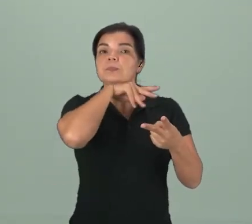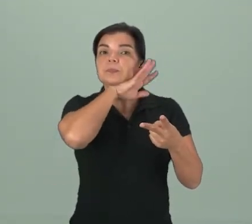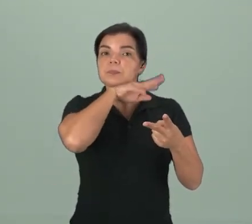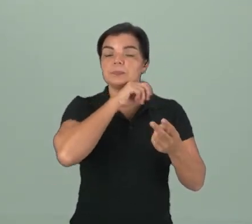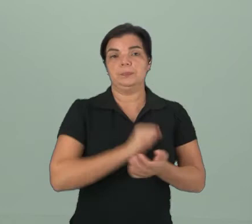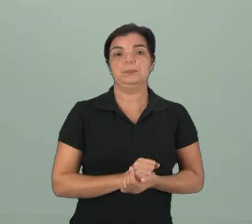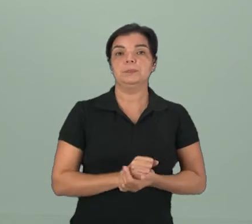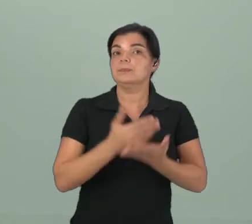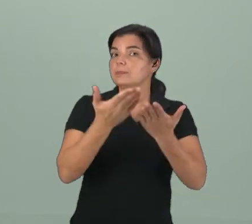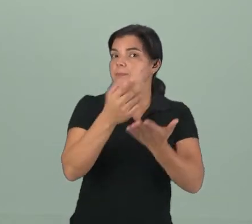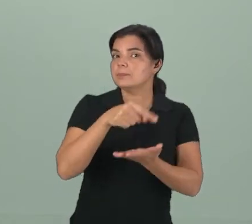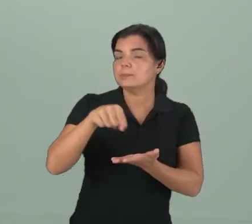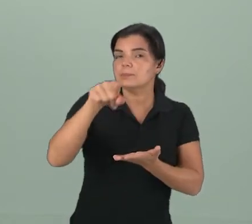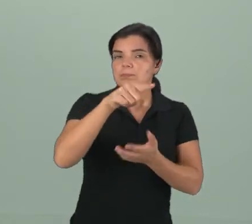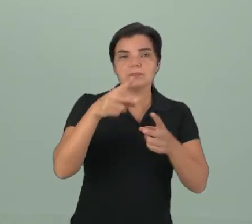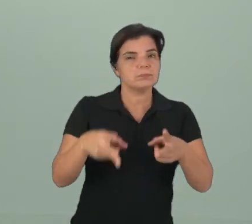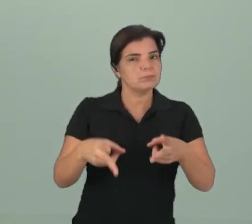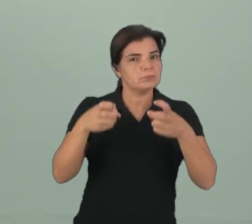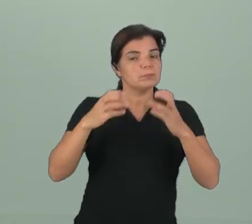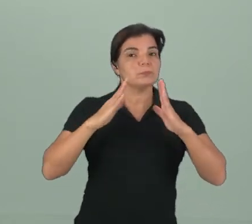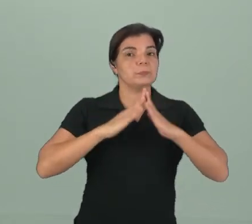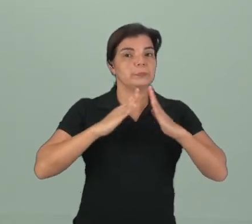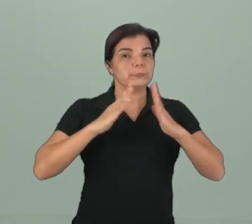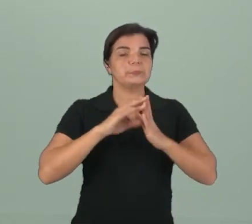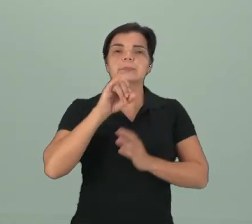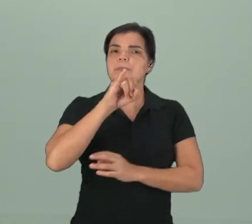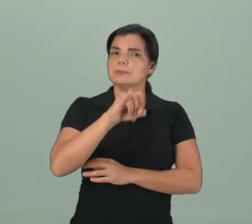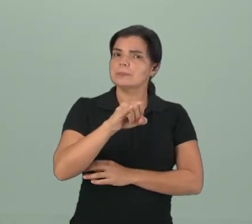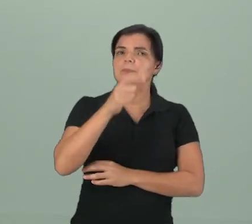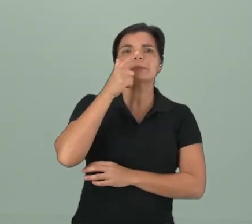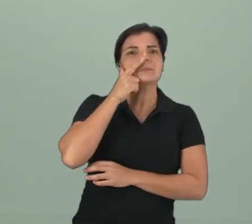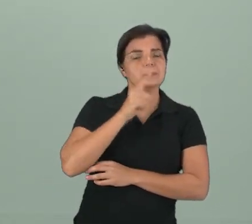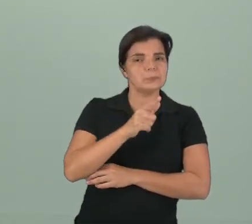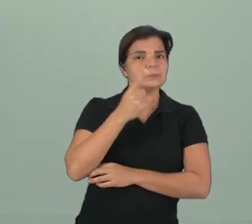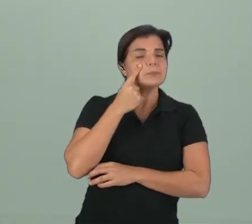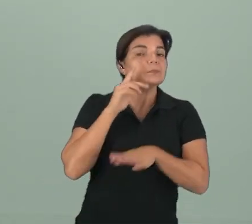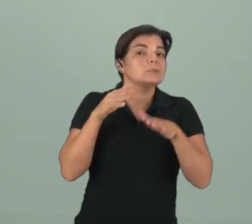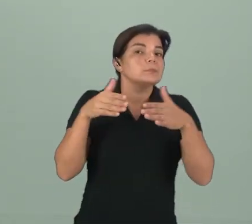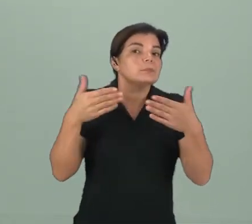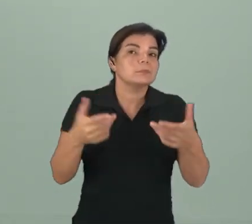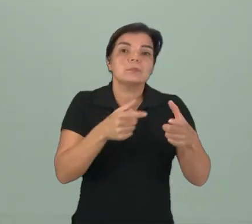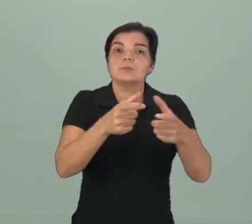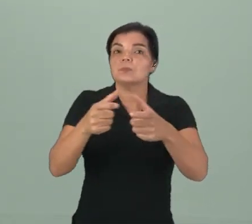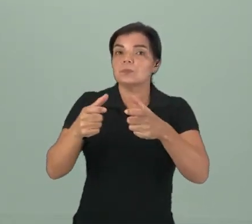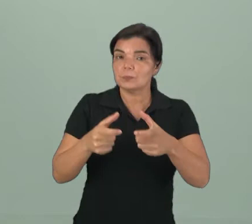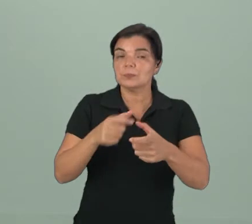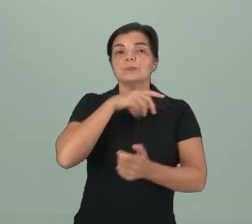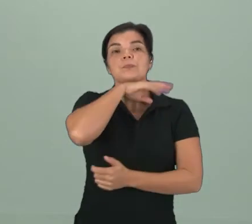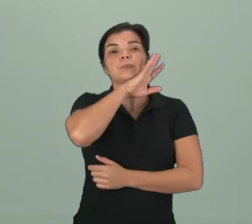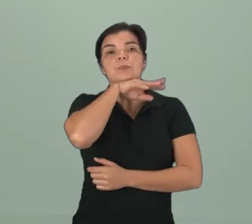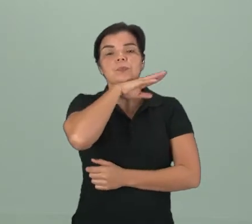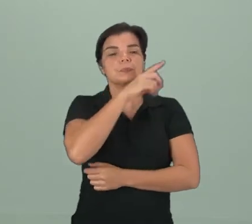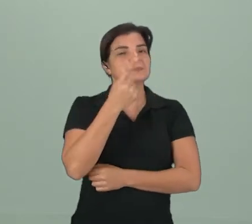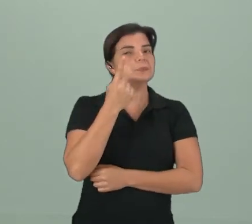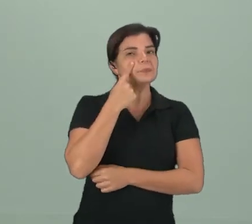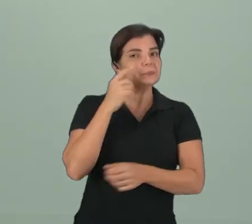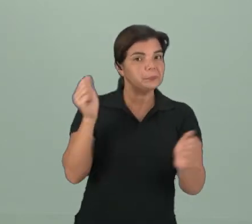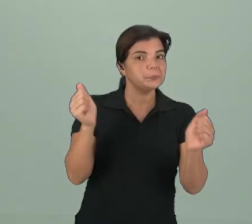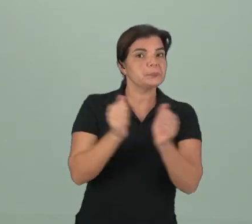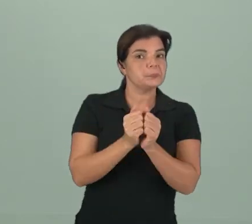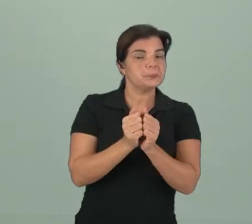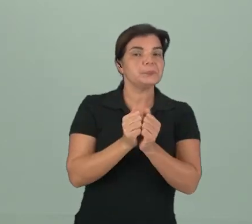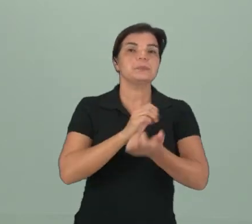certo? E eu quero que vocês percebam aí de casa se você consegue identificar qual o habitat desses animais. Vamos olhar juntos